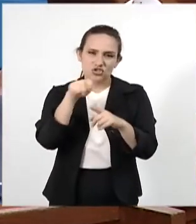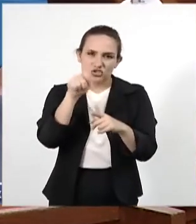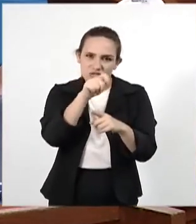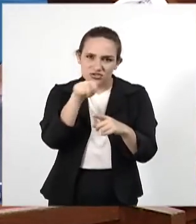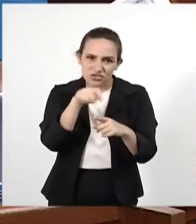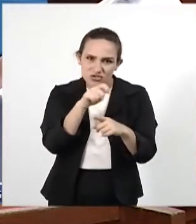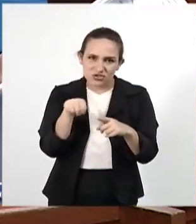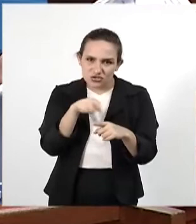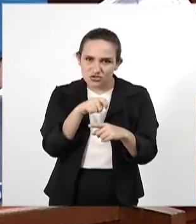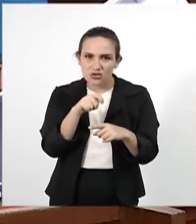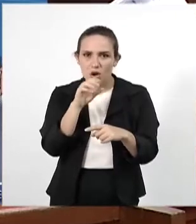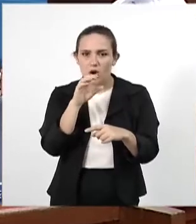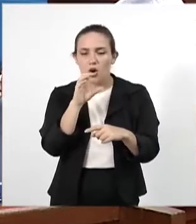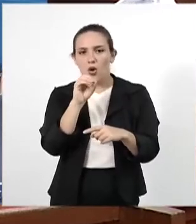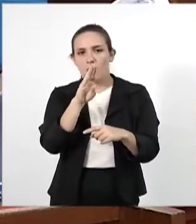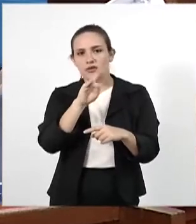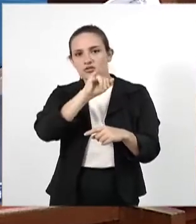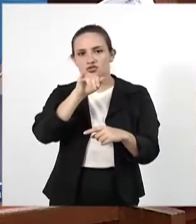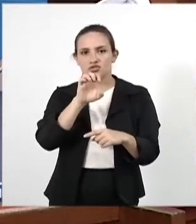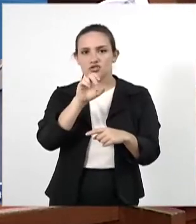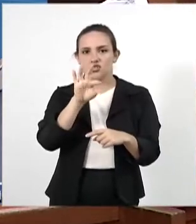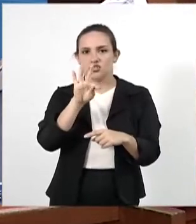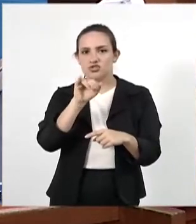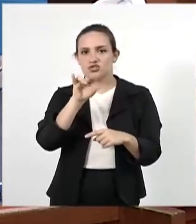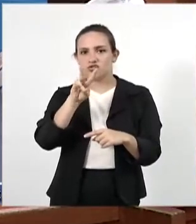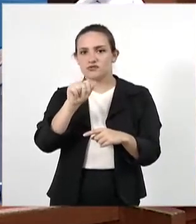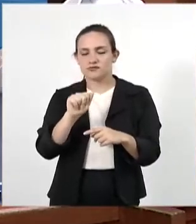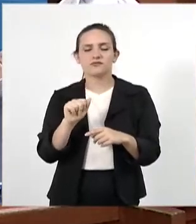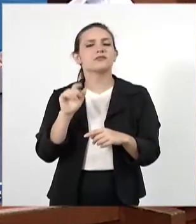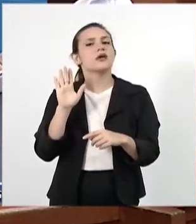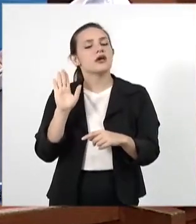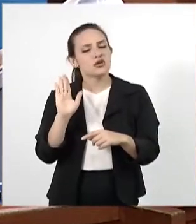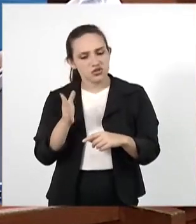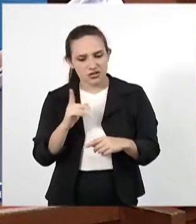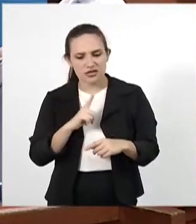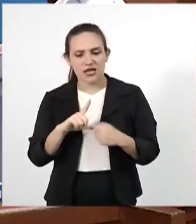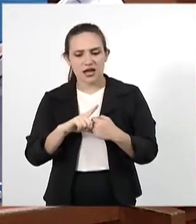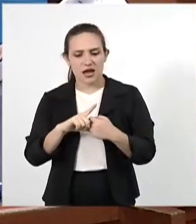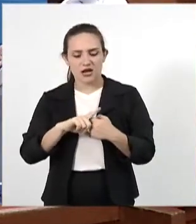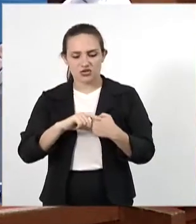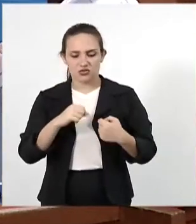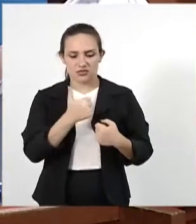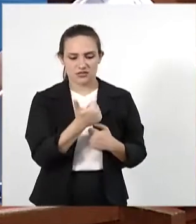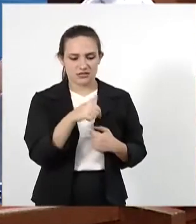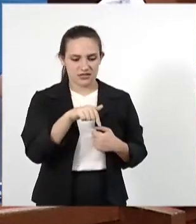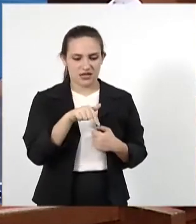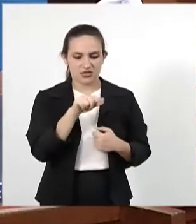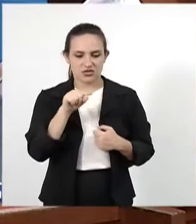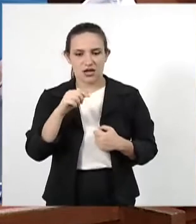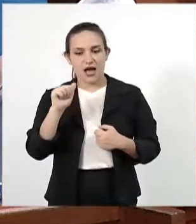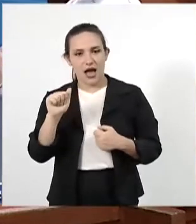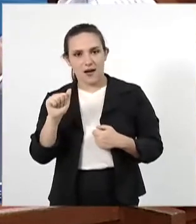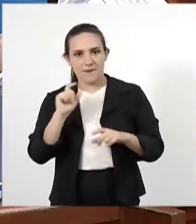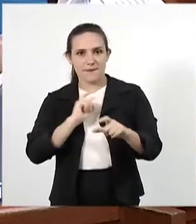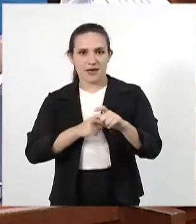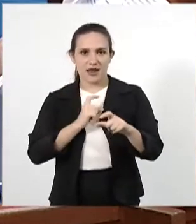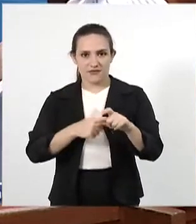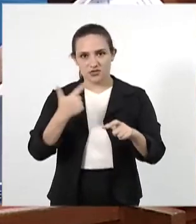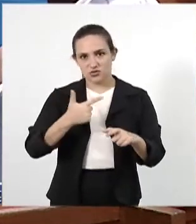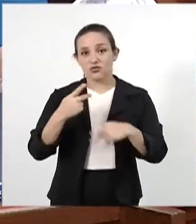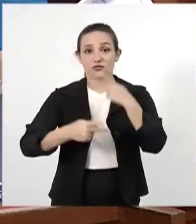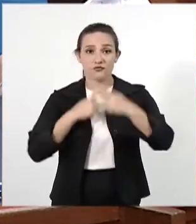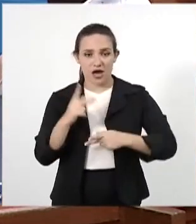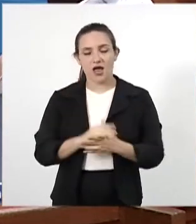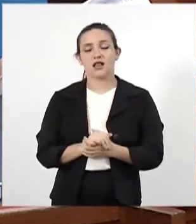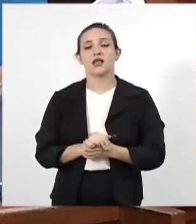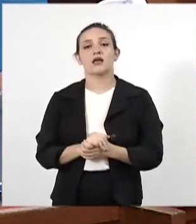claramente, lá no parágrafo 2º do artigo 17A, diz lá, dispensada a necessidade de